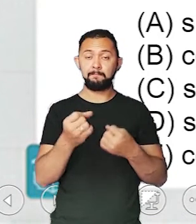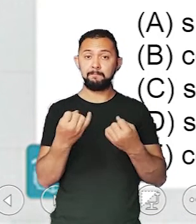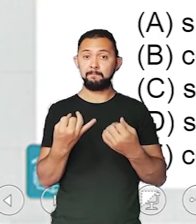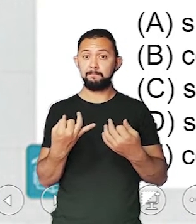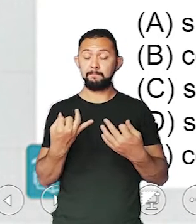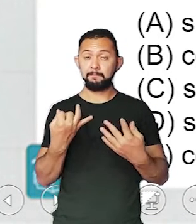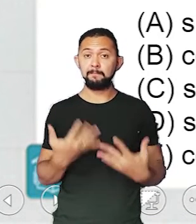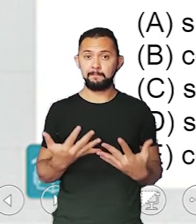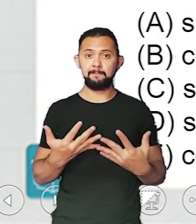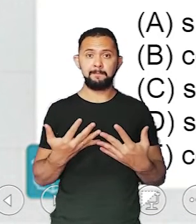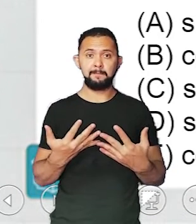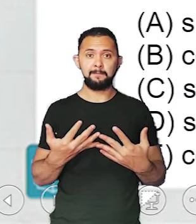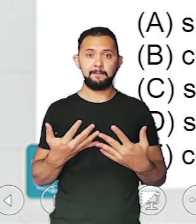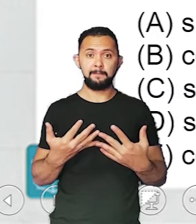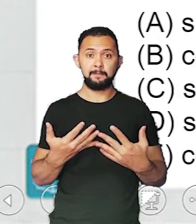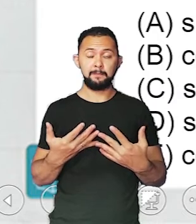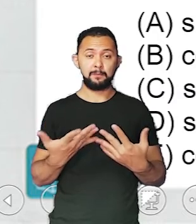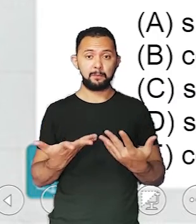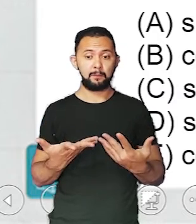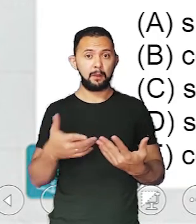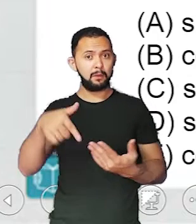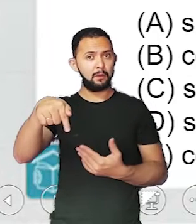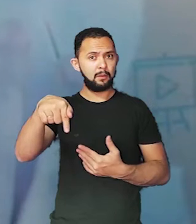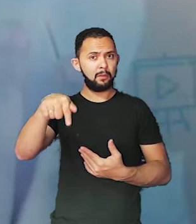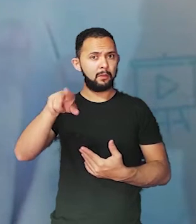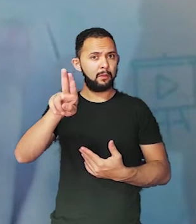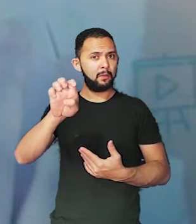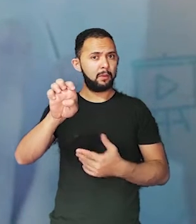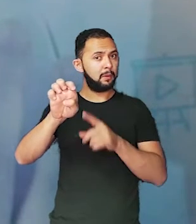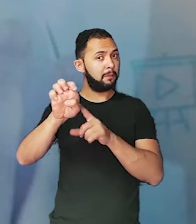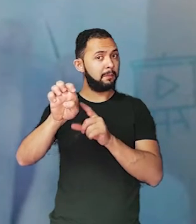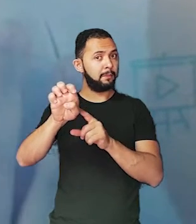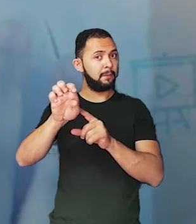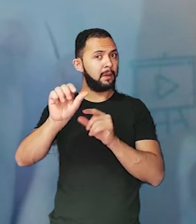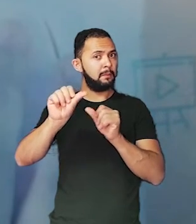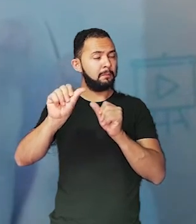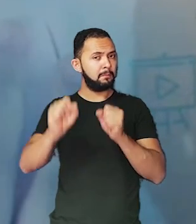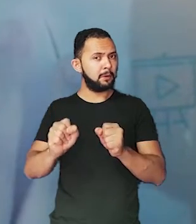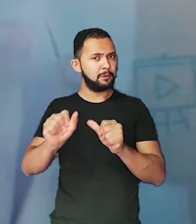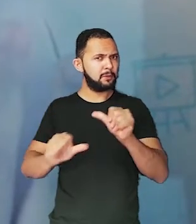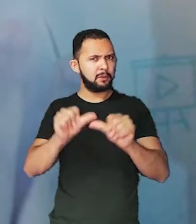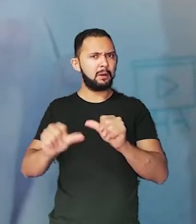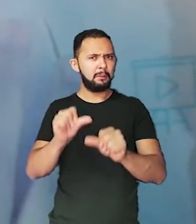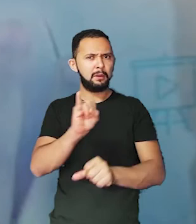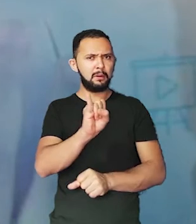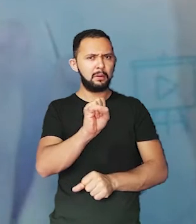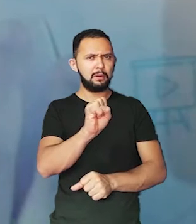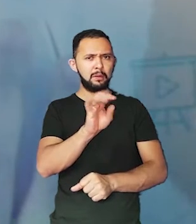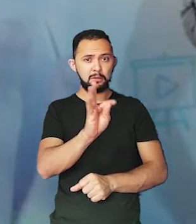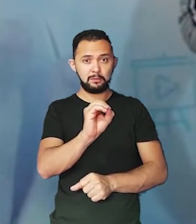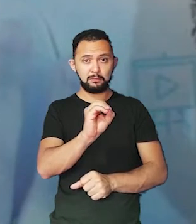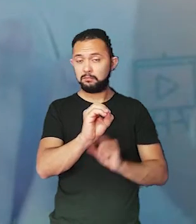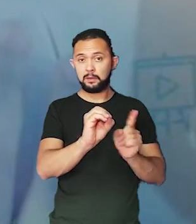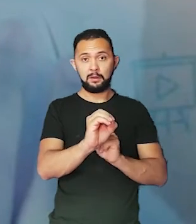sentindo. Enfim, galera, veja aí que o que já não é aquele que a gente pode trocar pelo isto, né? É aquele que retoma uma